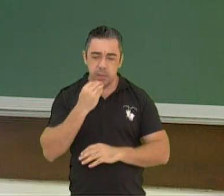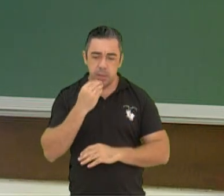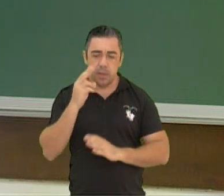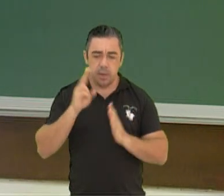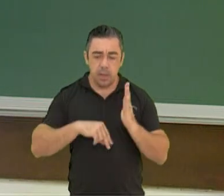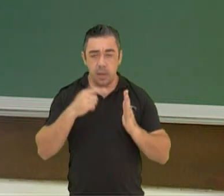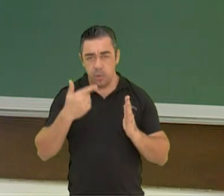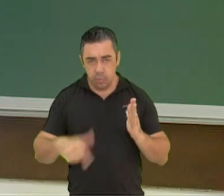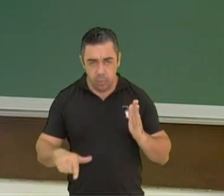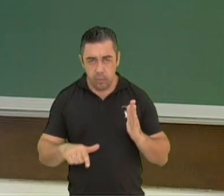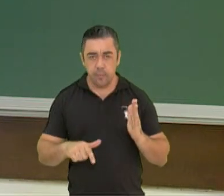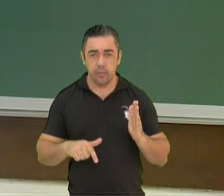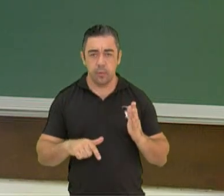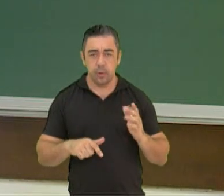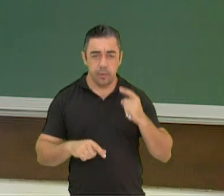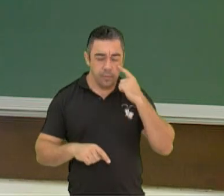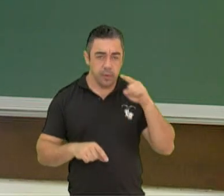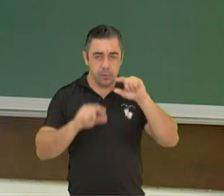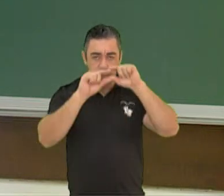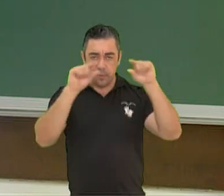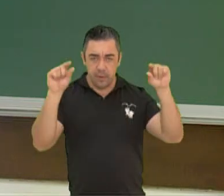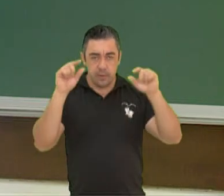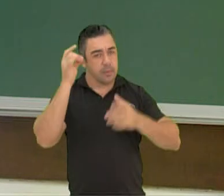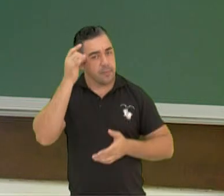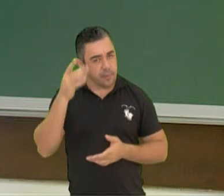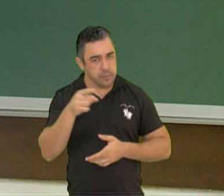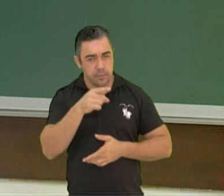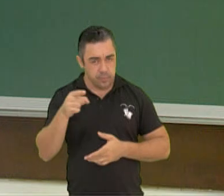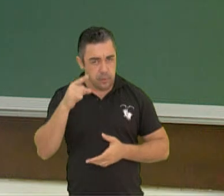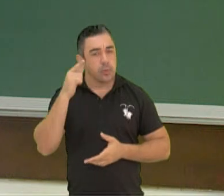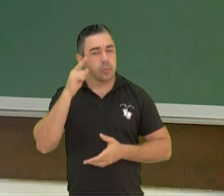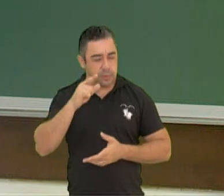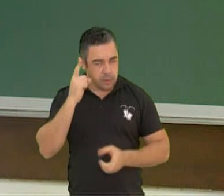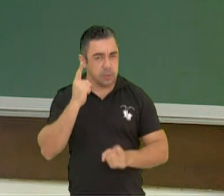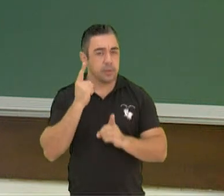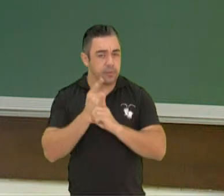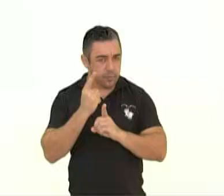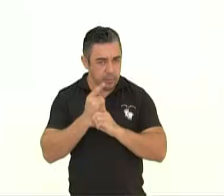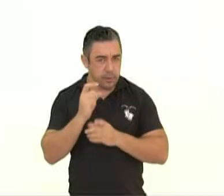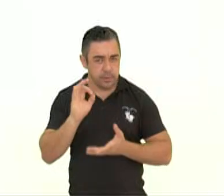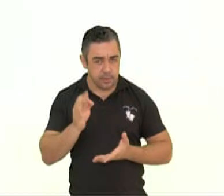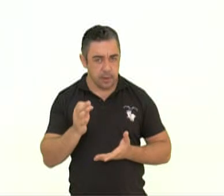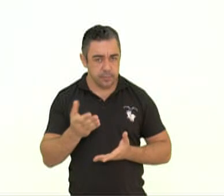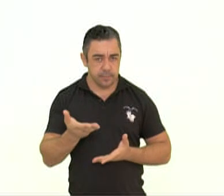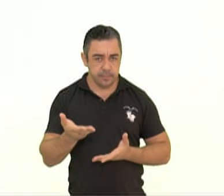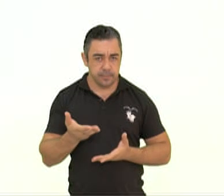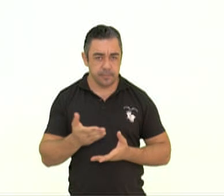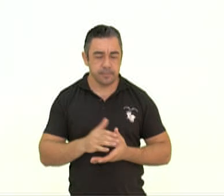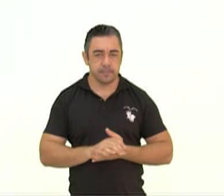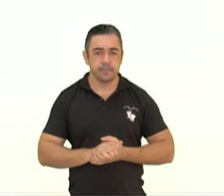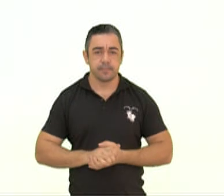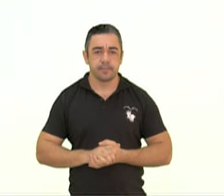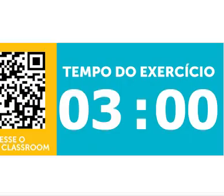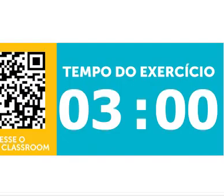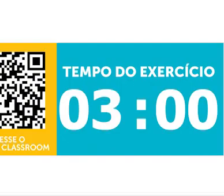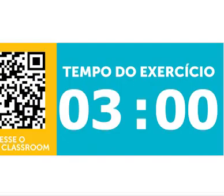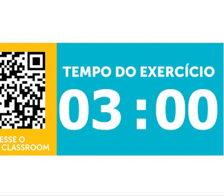está faltando alguma coisa, fica bem facinho de vocês conseguirem detectar qual das. Com vocês lá.